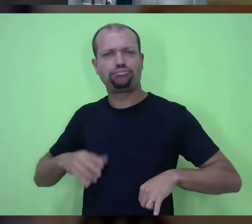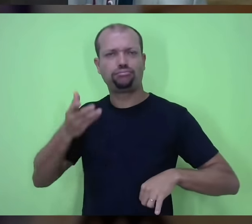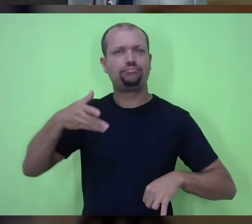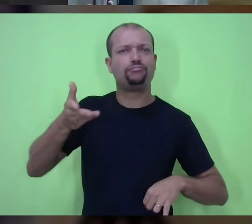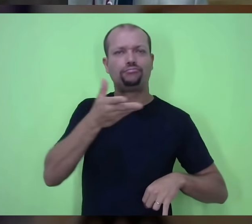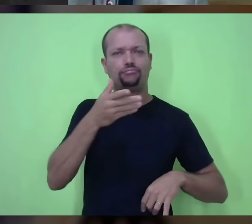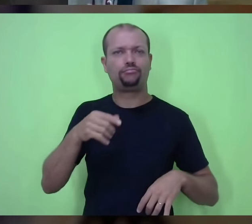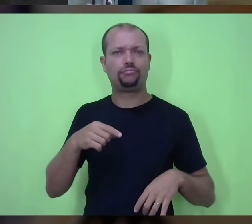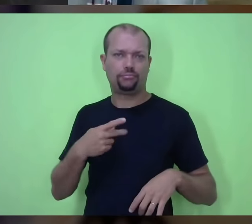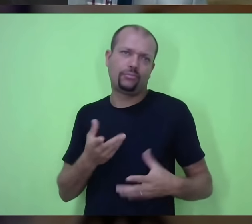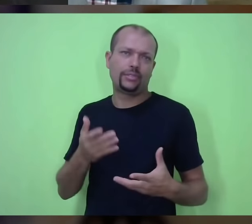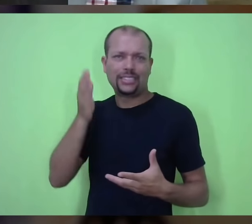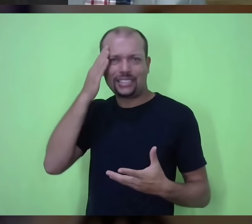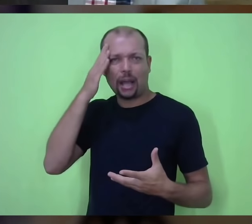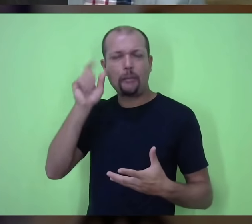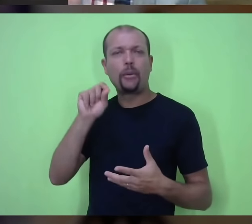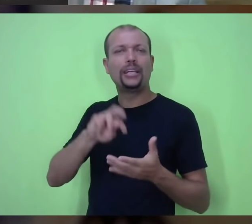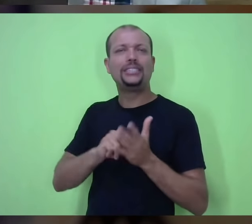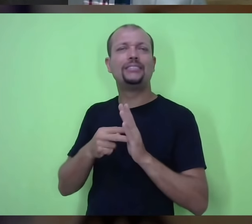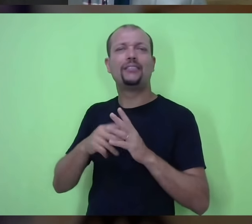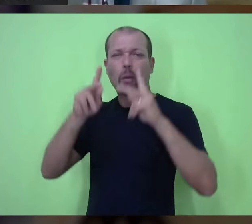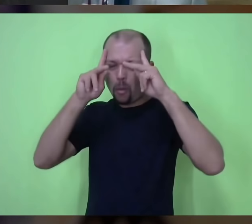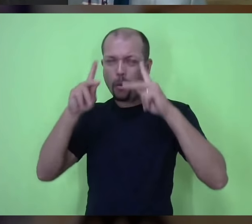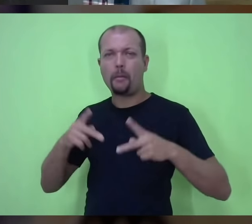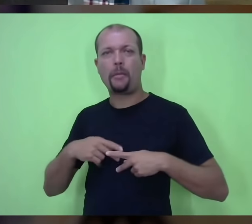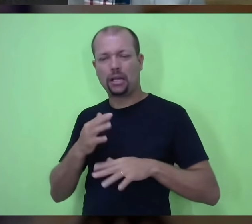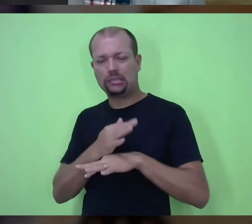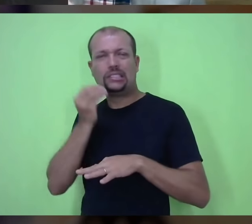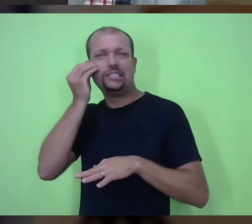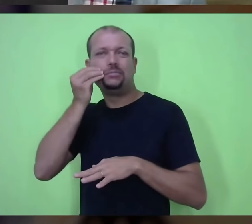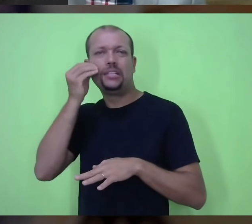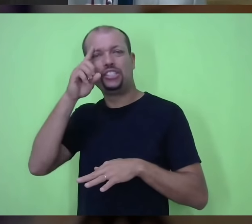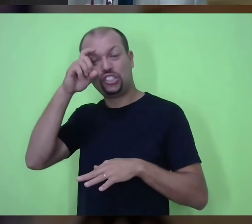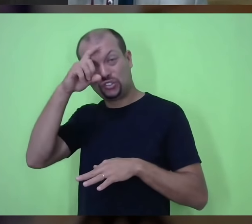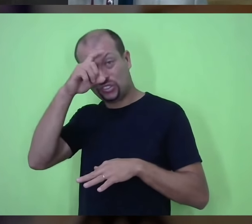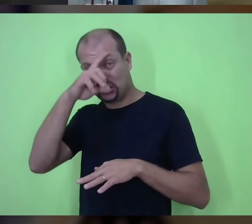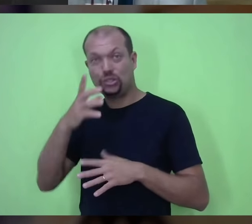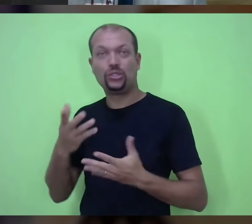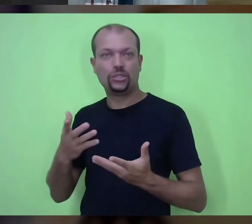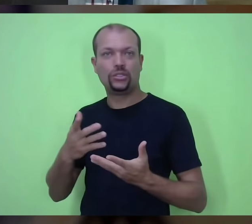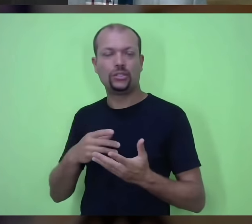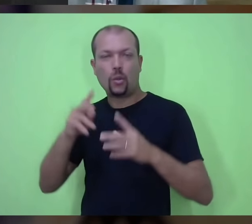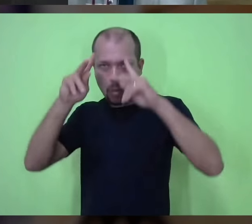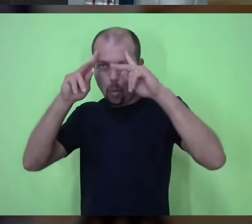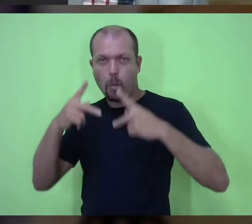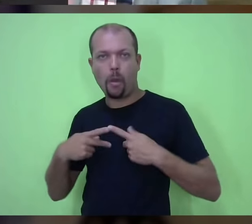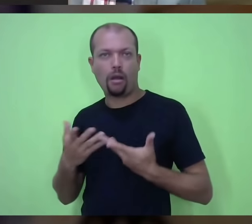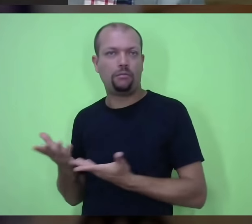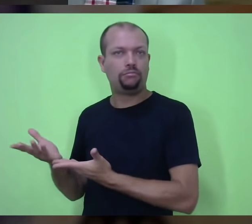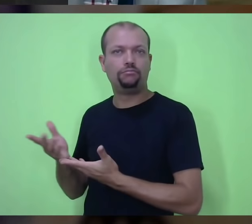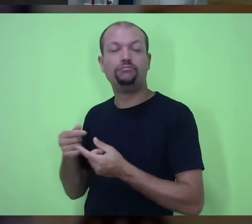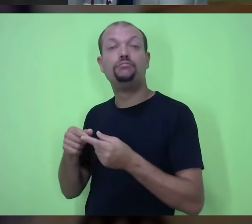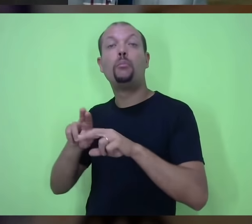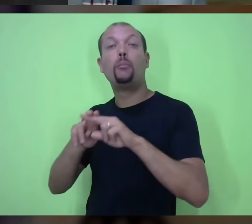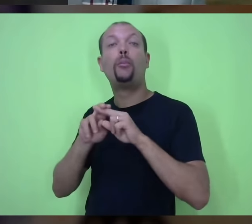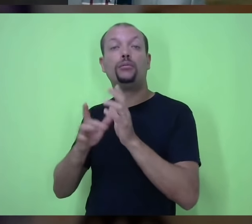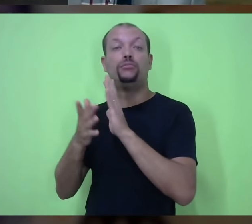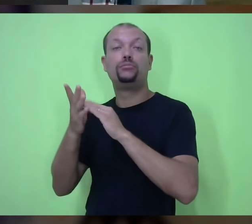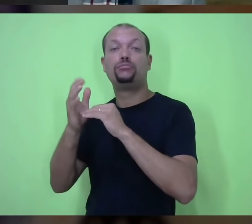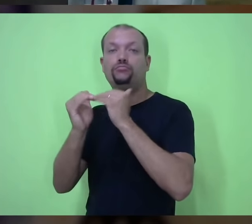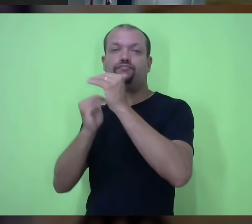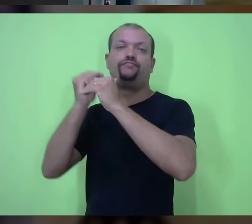Ele sabe exatamente o que é ser um ser humano, o que é passar pela experiência de humanidade. Então, por isso, ele foi aperfeiçoado